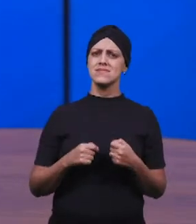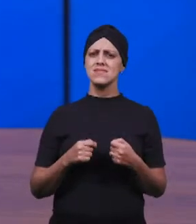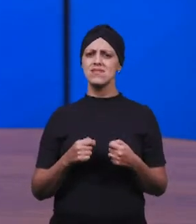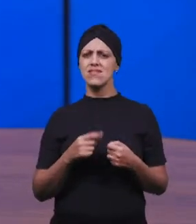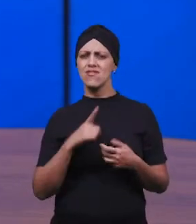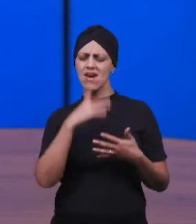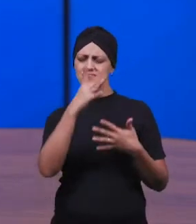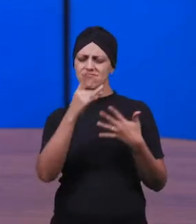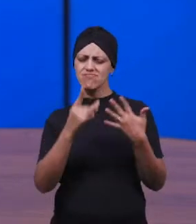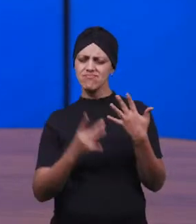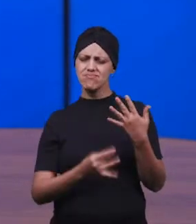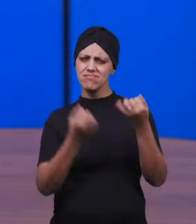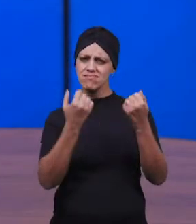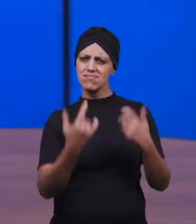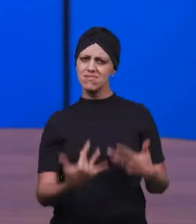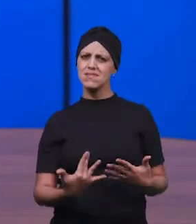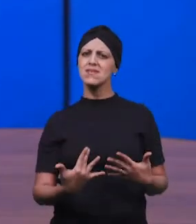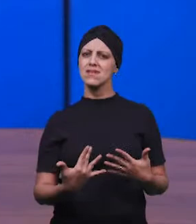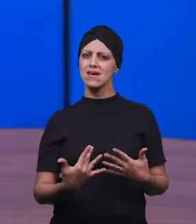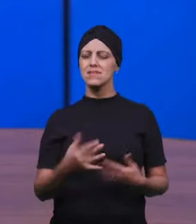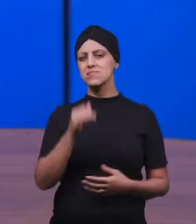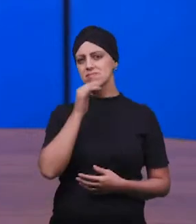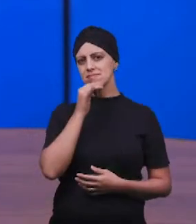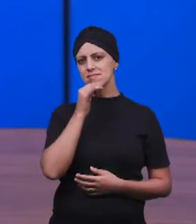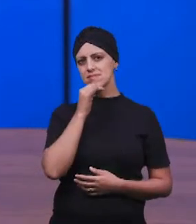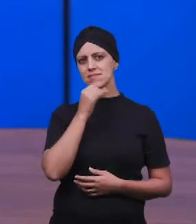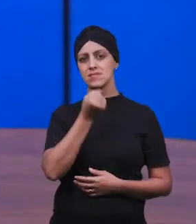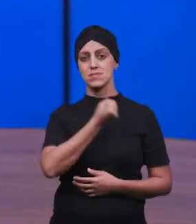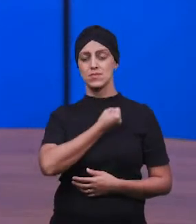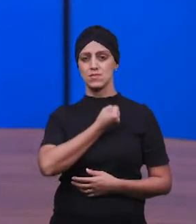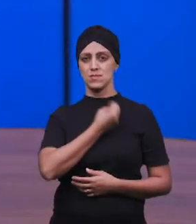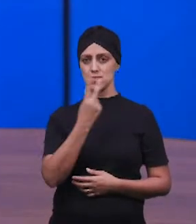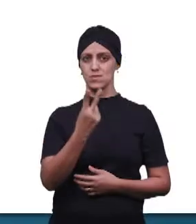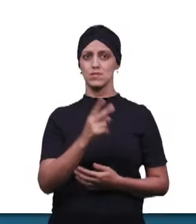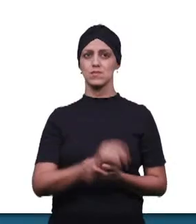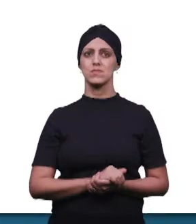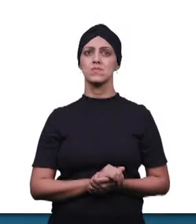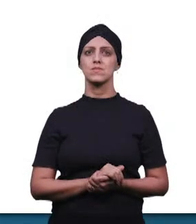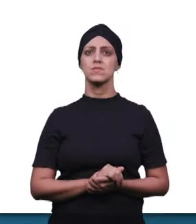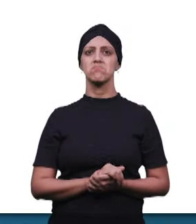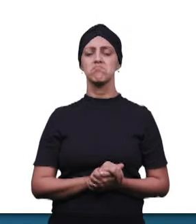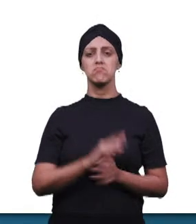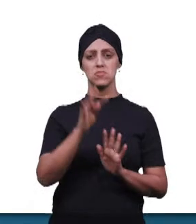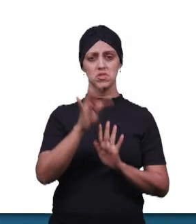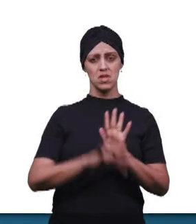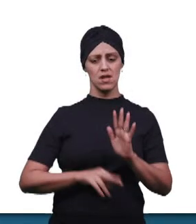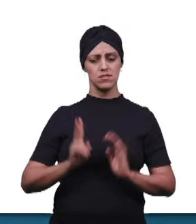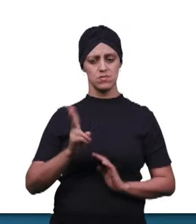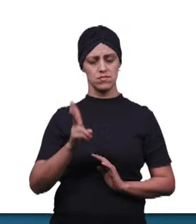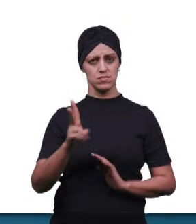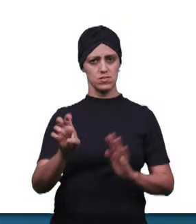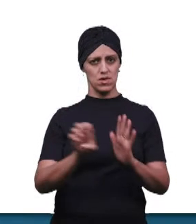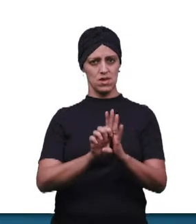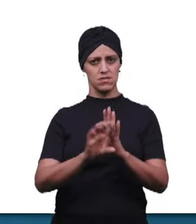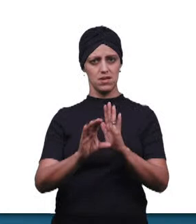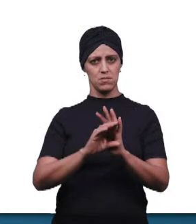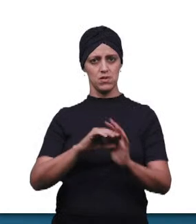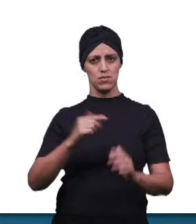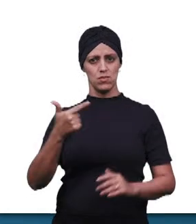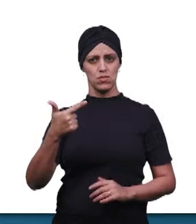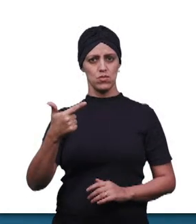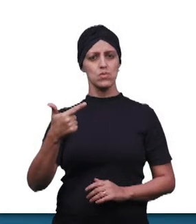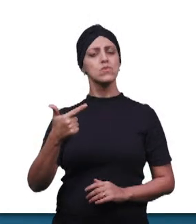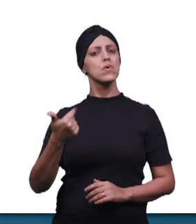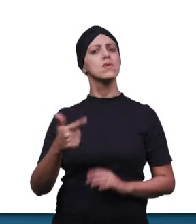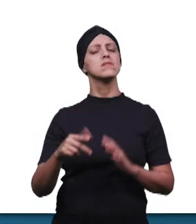de ponderarmos vários aspectos, como por exemplo, vamos à segunda pergunta agora. No mesmo texto, ou seja, Êxodo capítulo